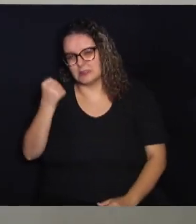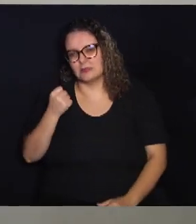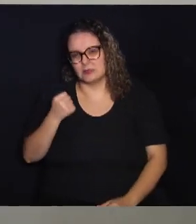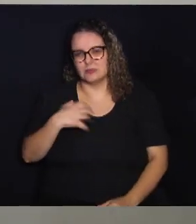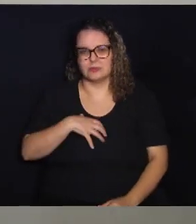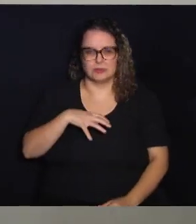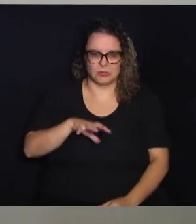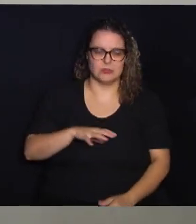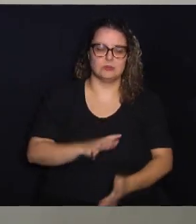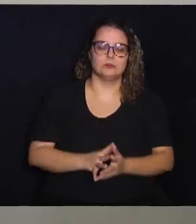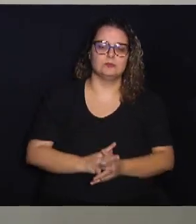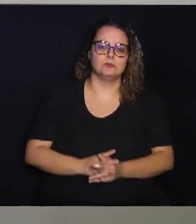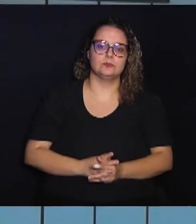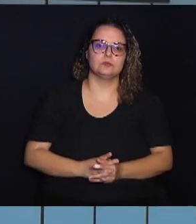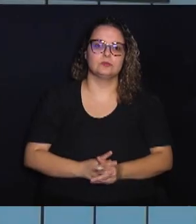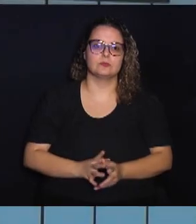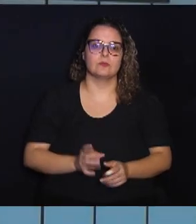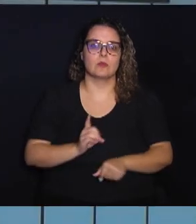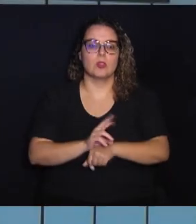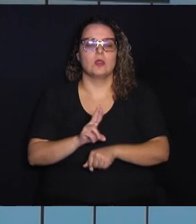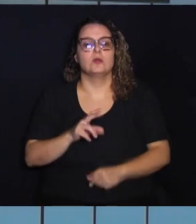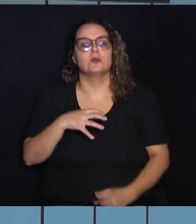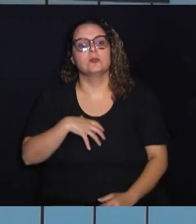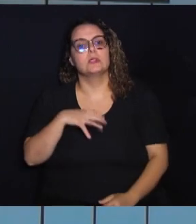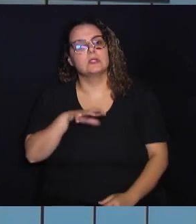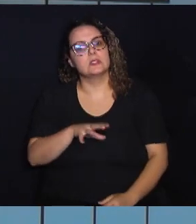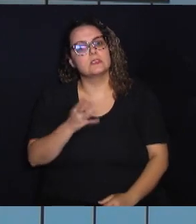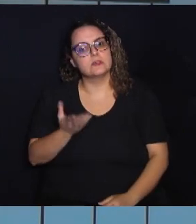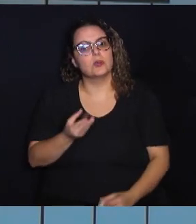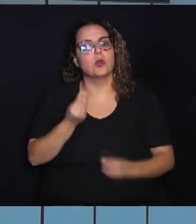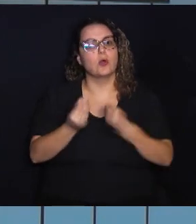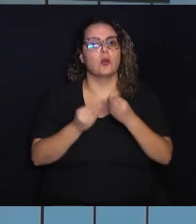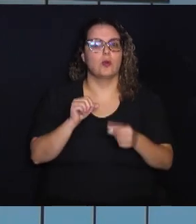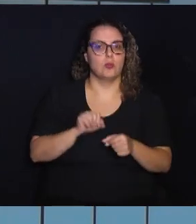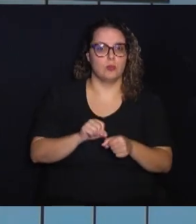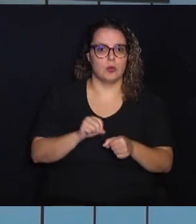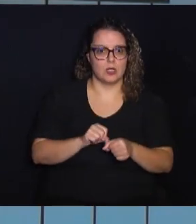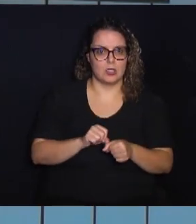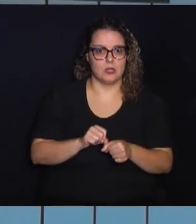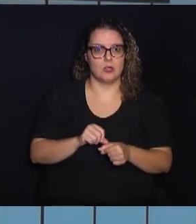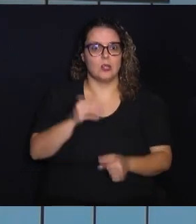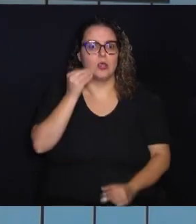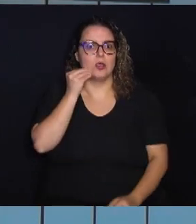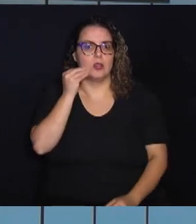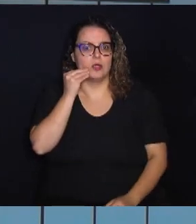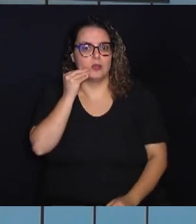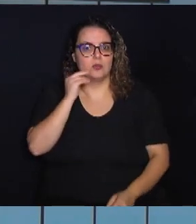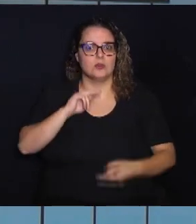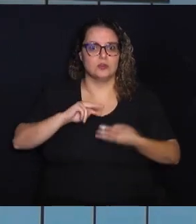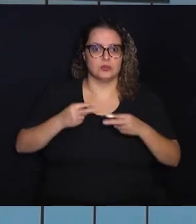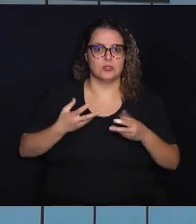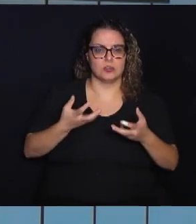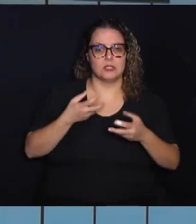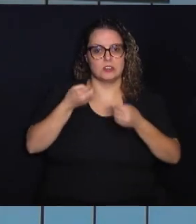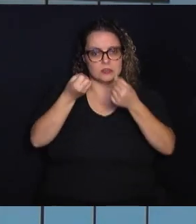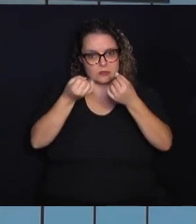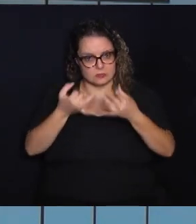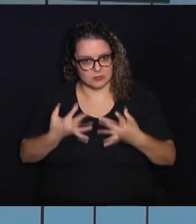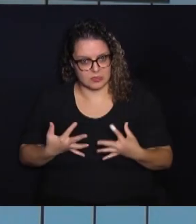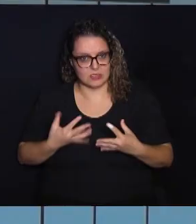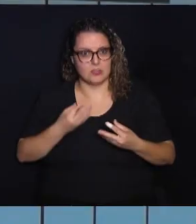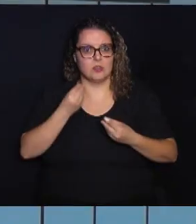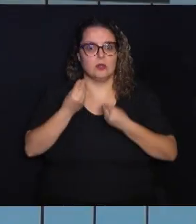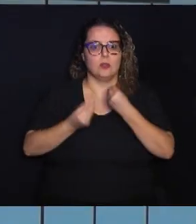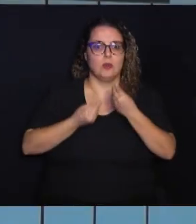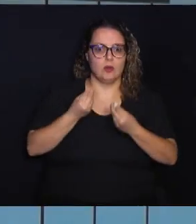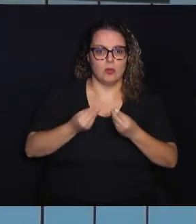condição. Doutora, nesse caso, como que é feito esse teste genético? Eu gostaria que você explicasse um pouquinho